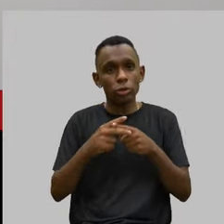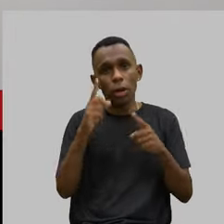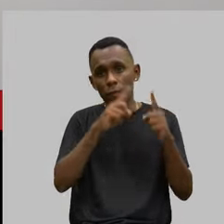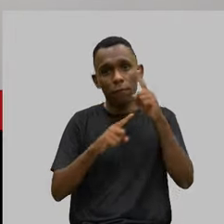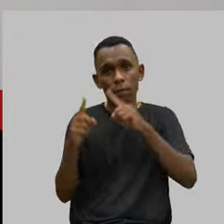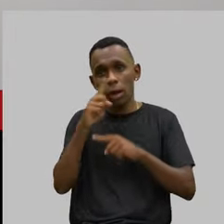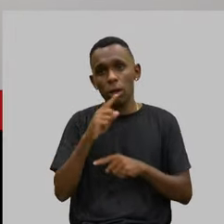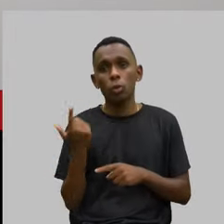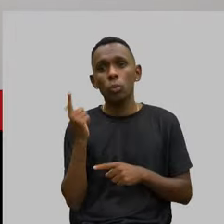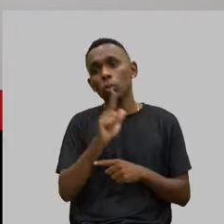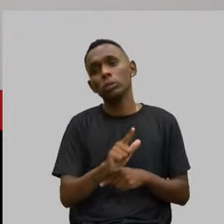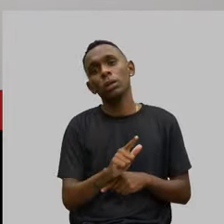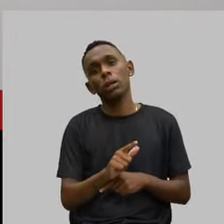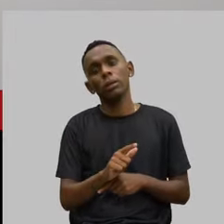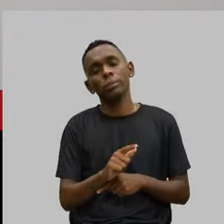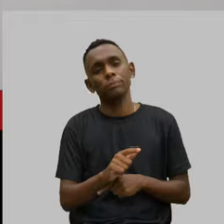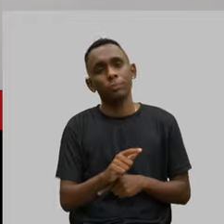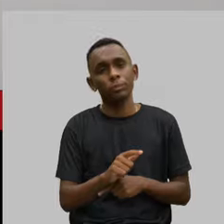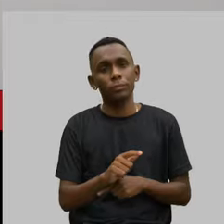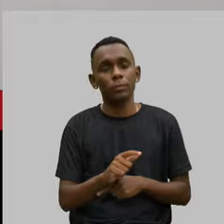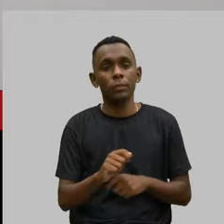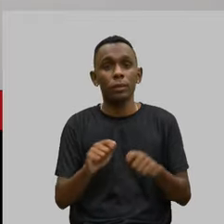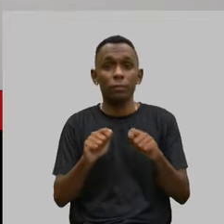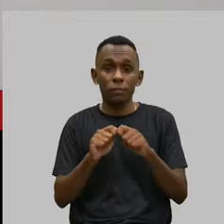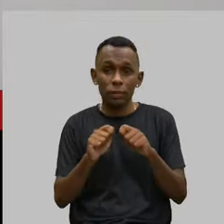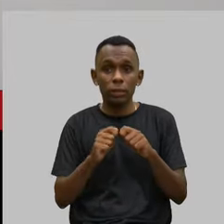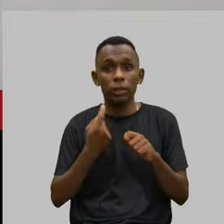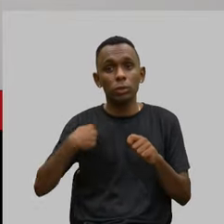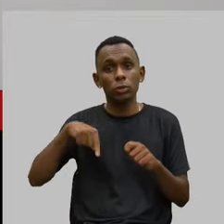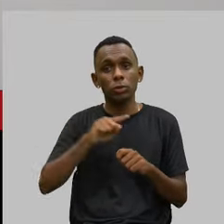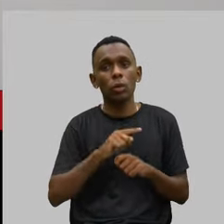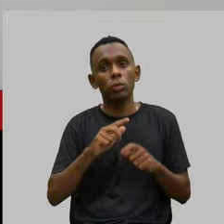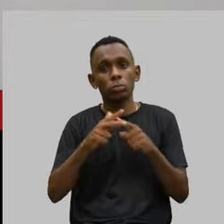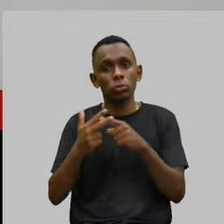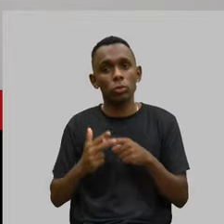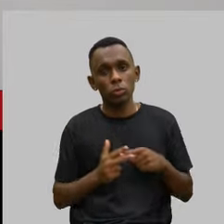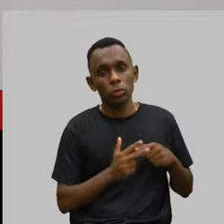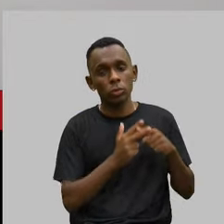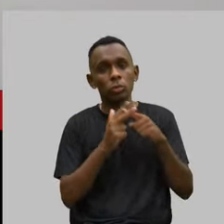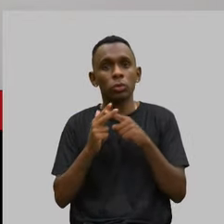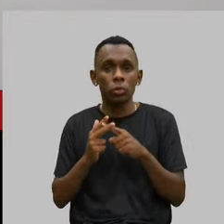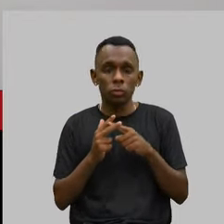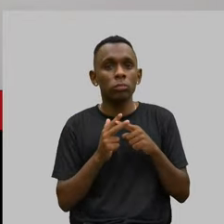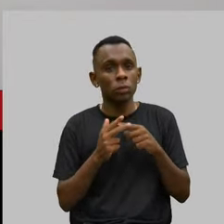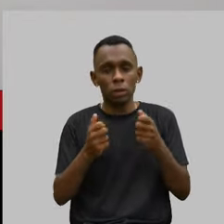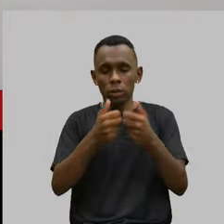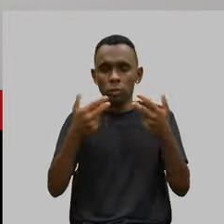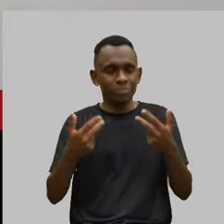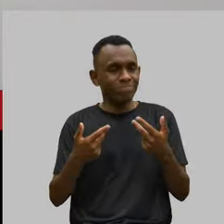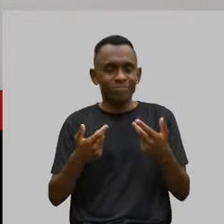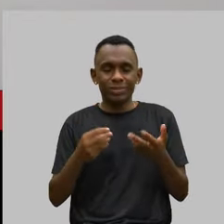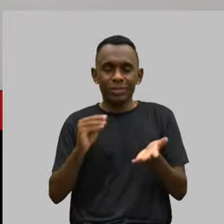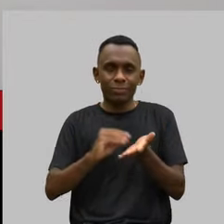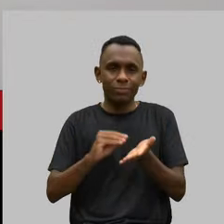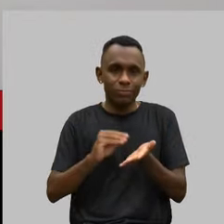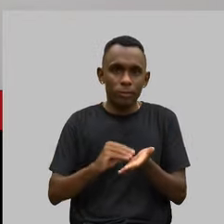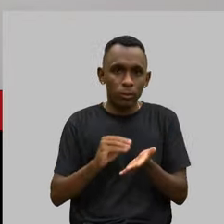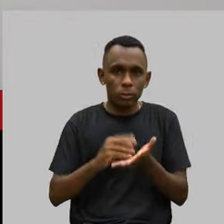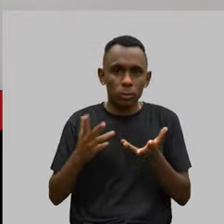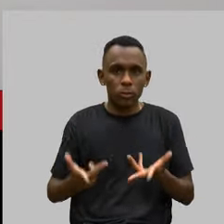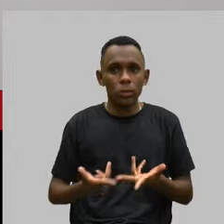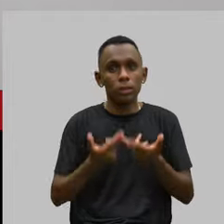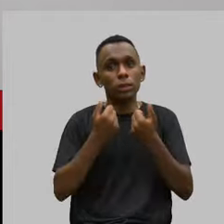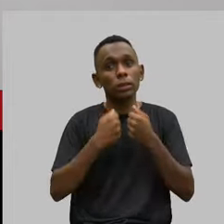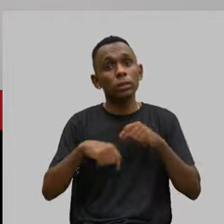eh eh fazer com que a gente corrija aquilo que nos está dando certo ou também